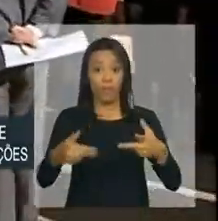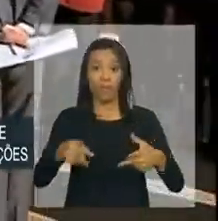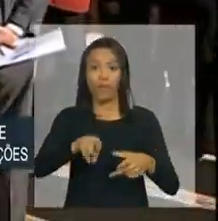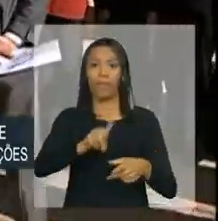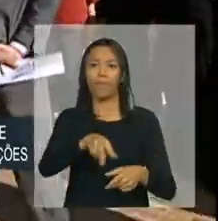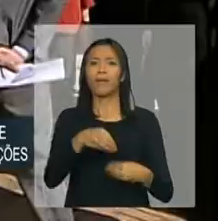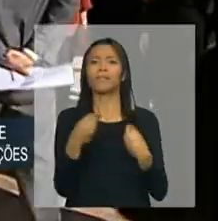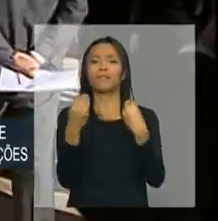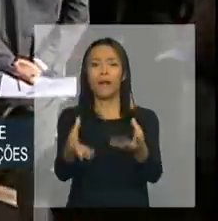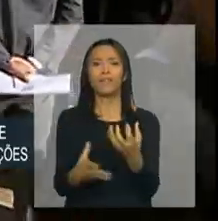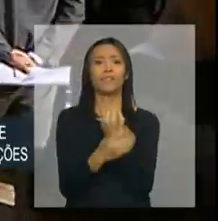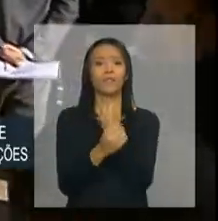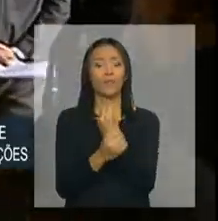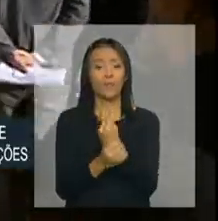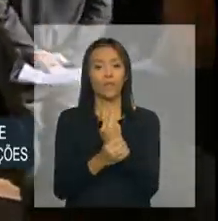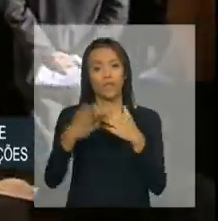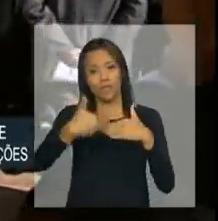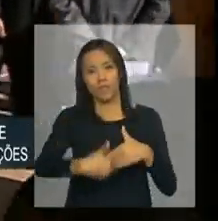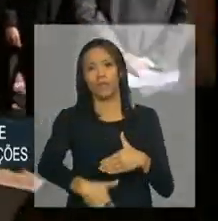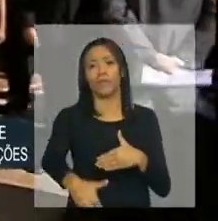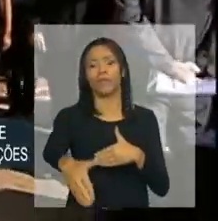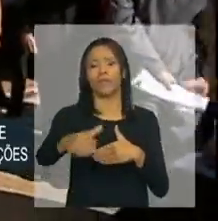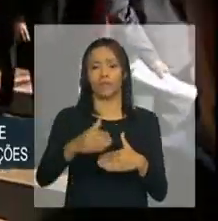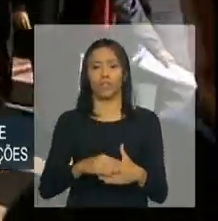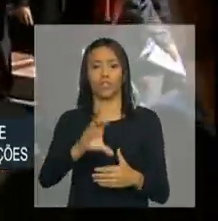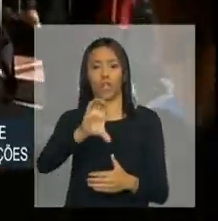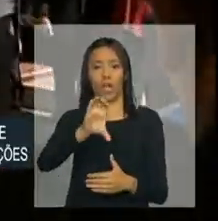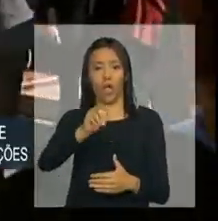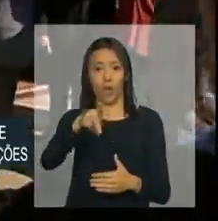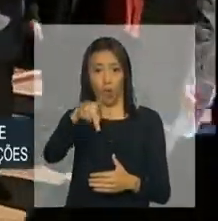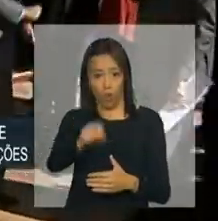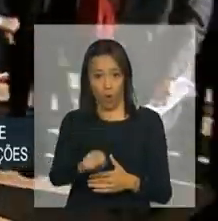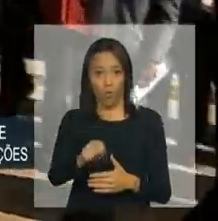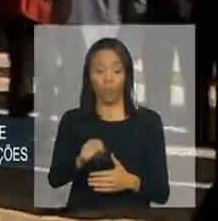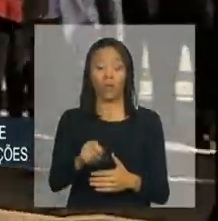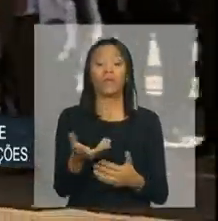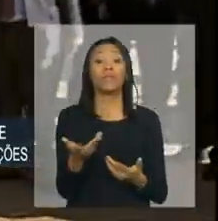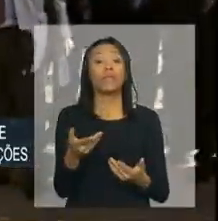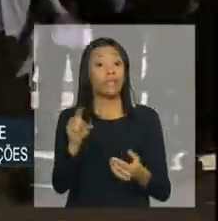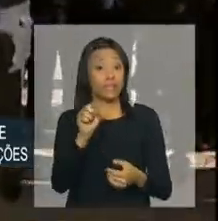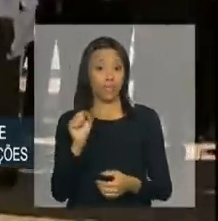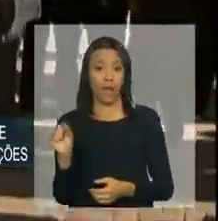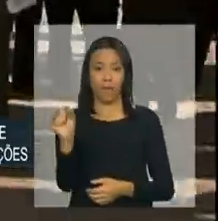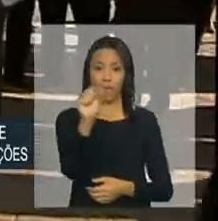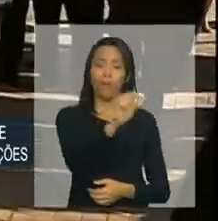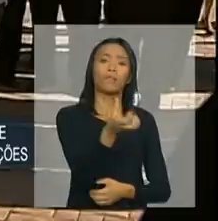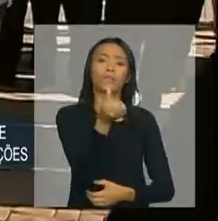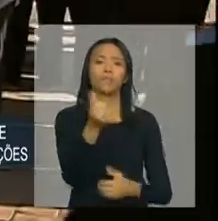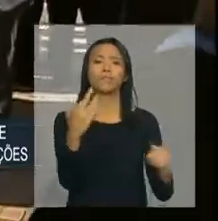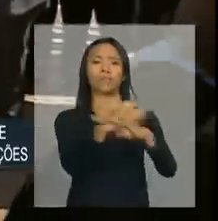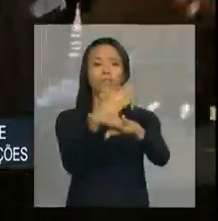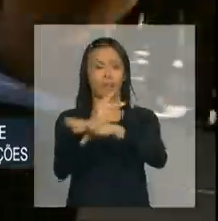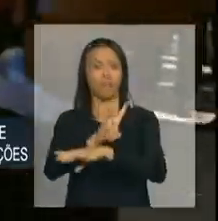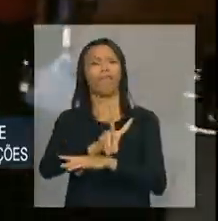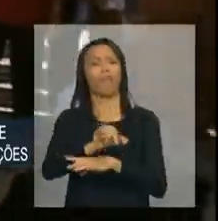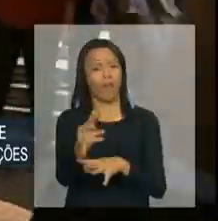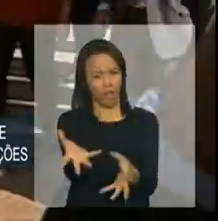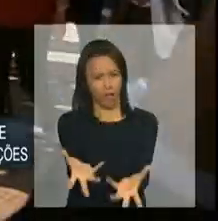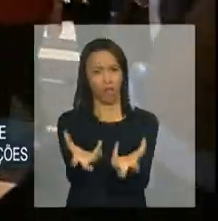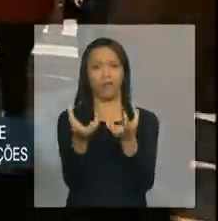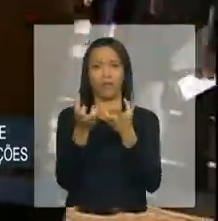para segurança da Copa das Confederações cada uma das seis cidades sed vai